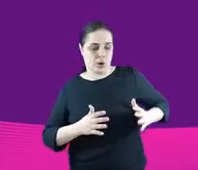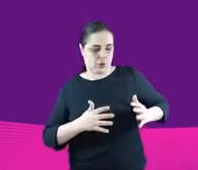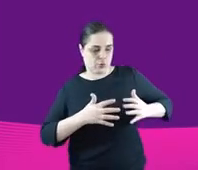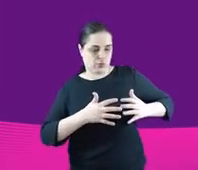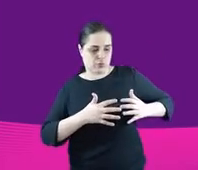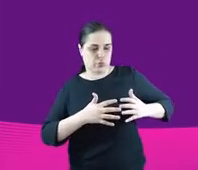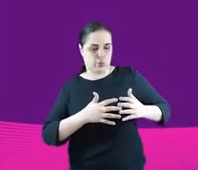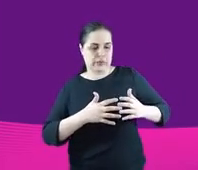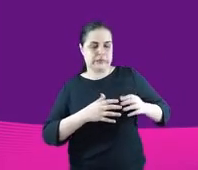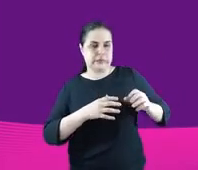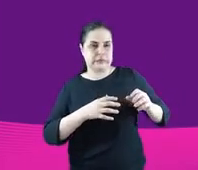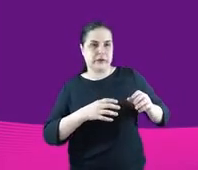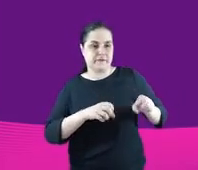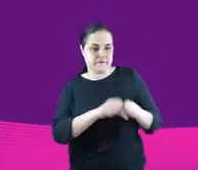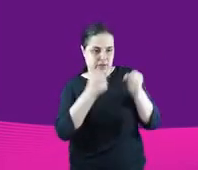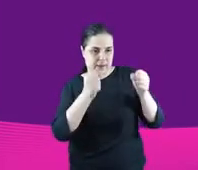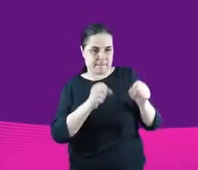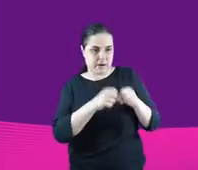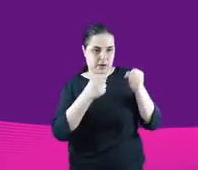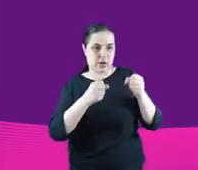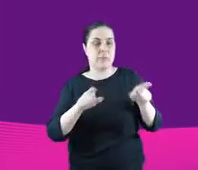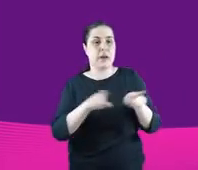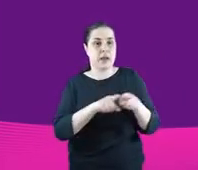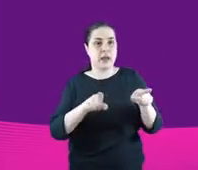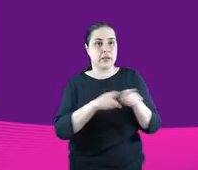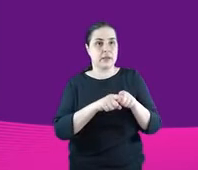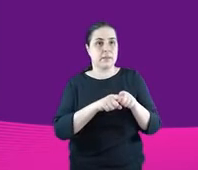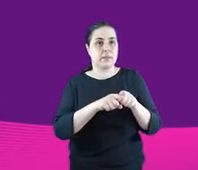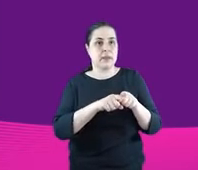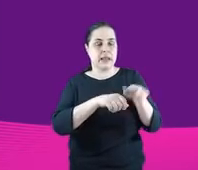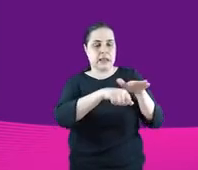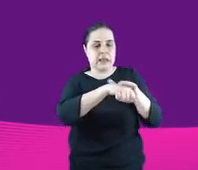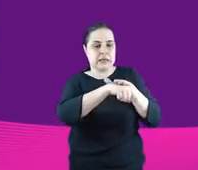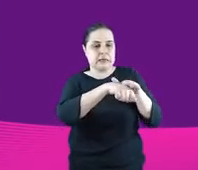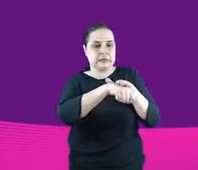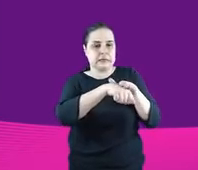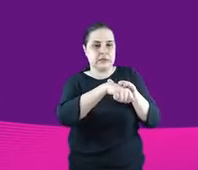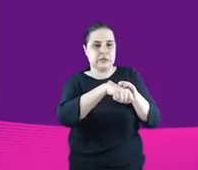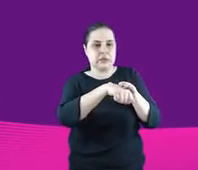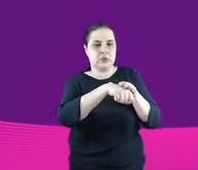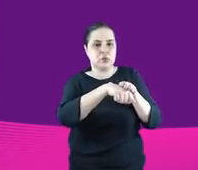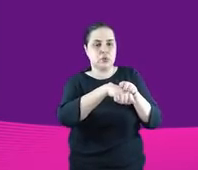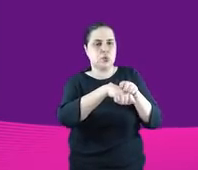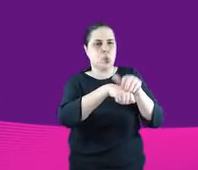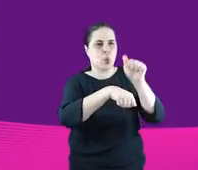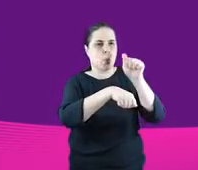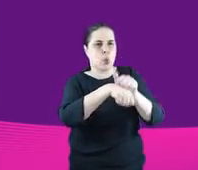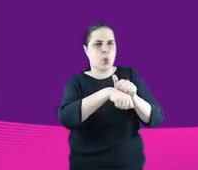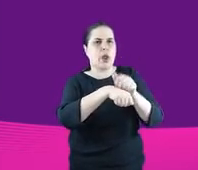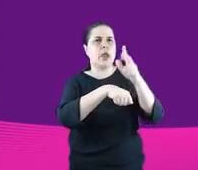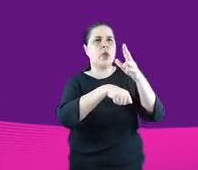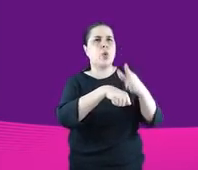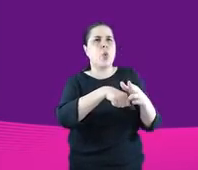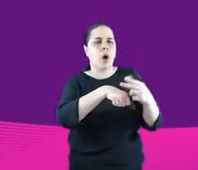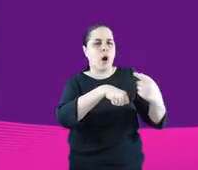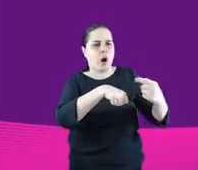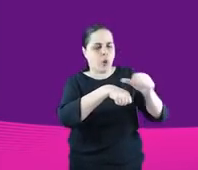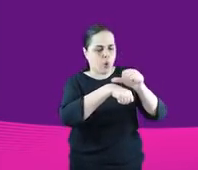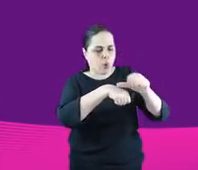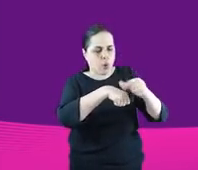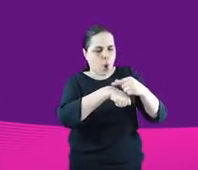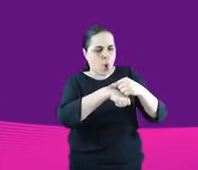realmente essa chance está aumentada quando se faz a radioterapia, principalmente quando conjugada com o esvaziamento axilar.